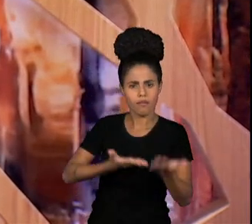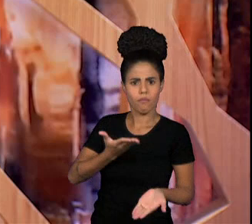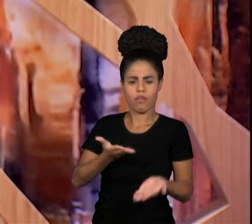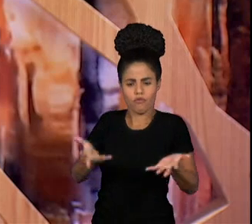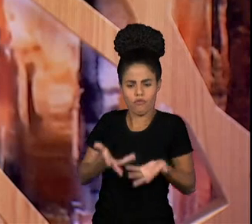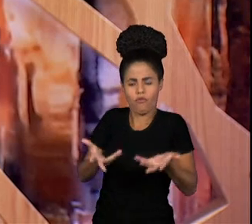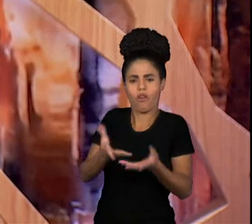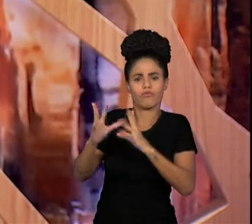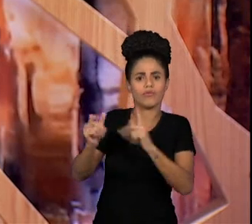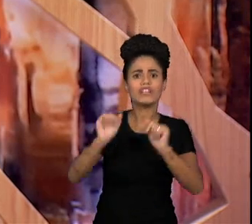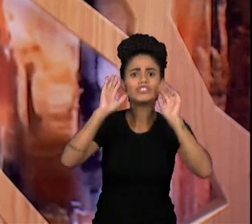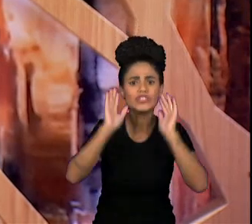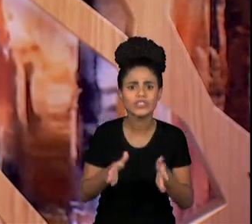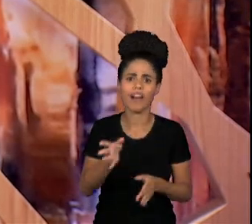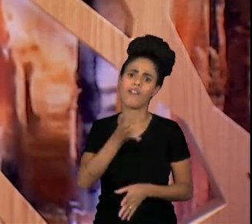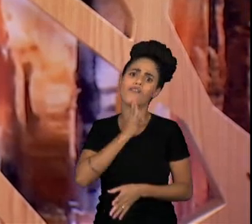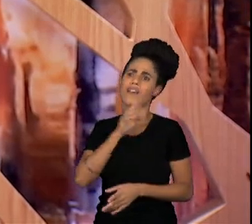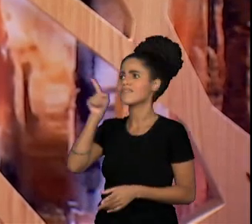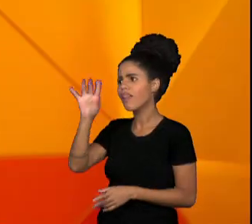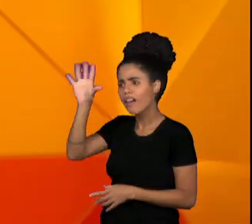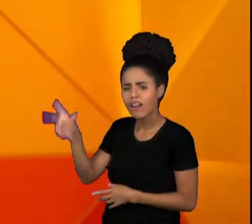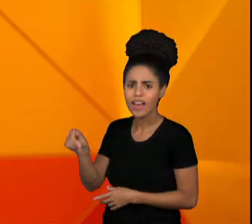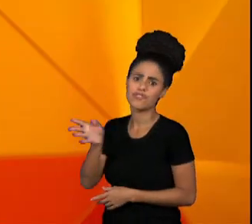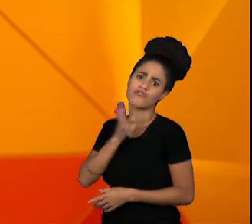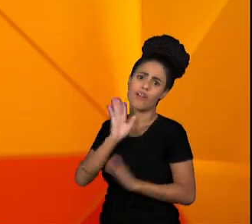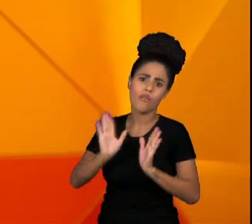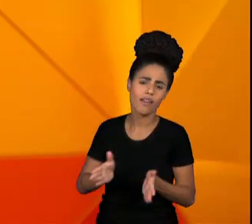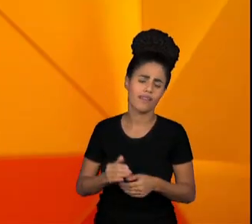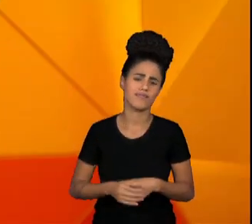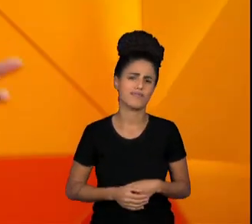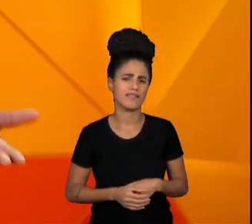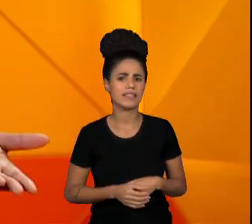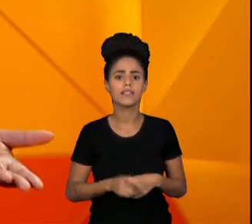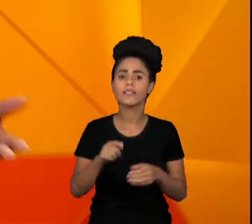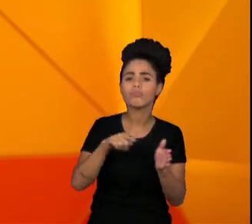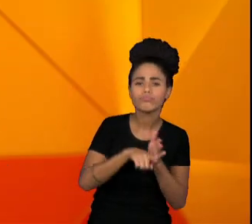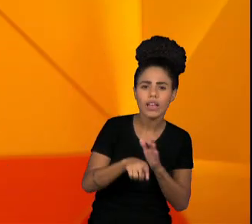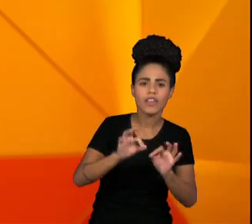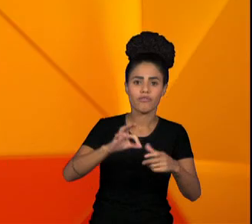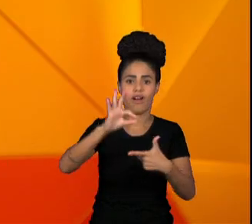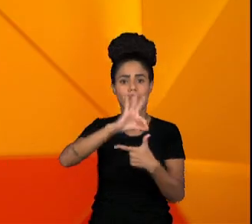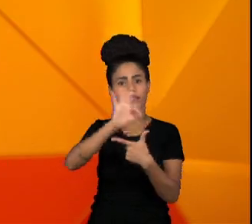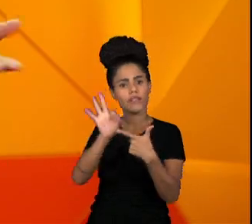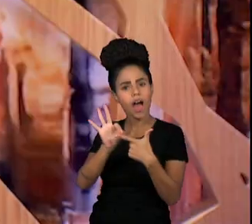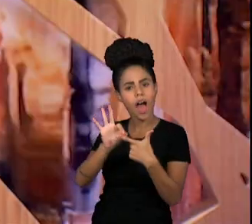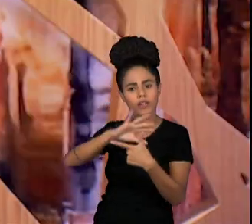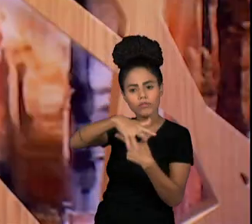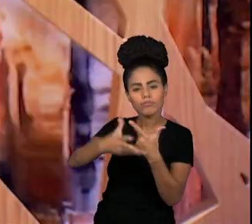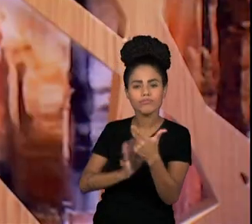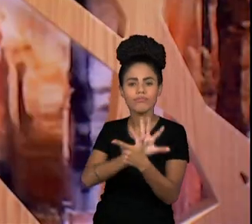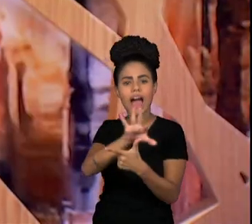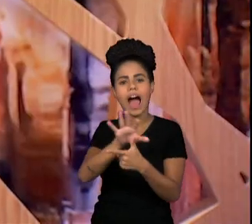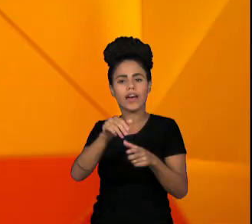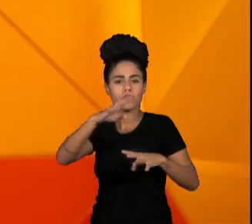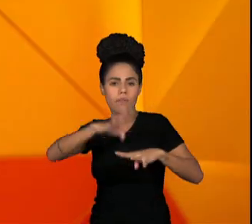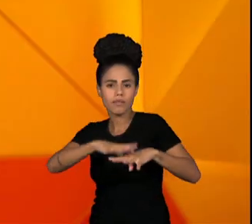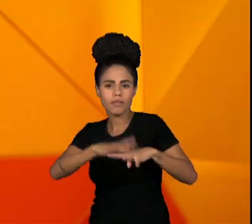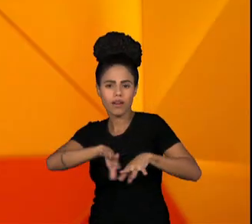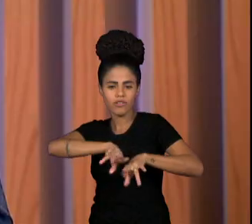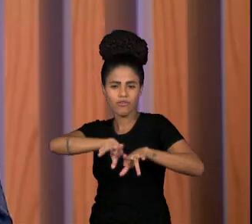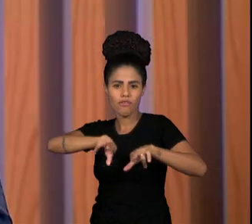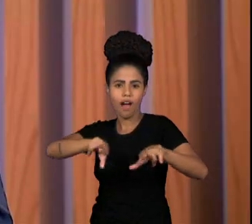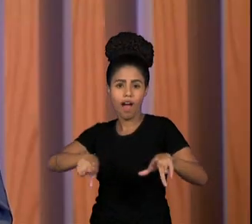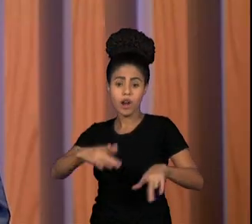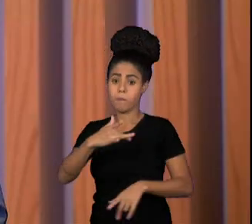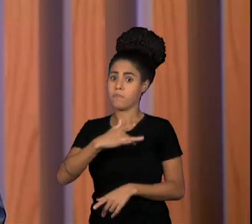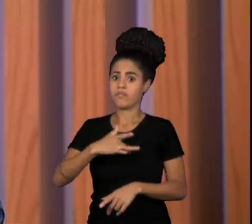são coisas que vieram do continente africano. E próprios estudos, né? Como geometria, Sim. matemática, Isso. tudo se inicia lá, né, Caçula?